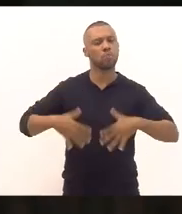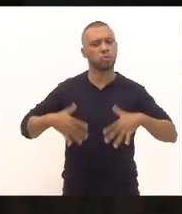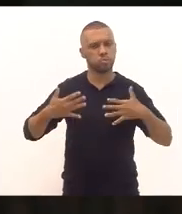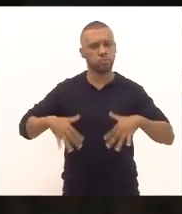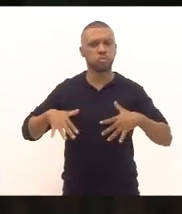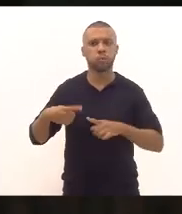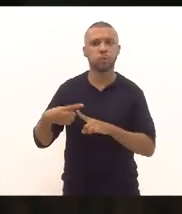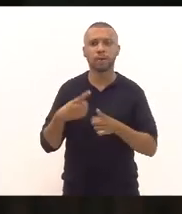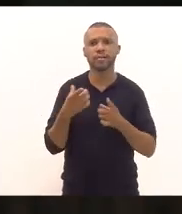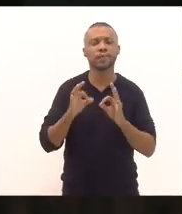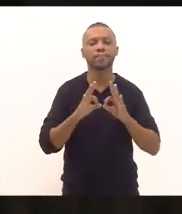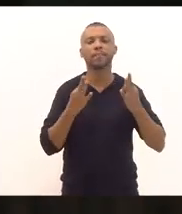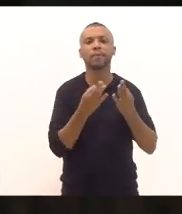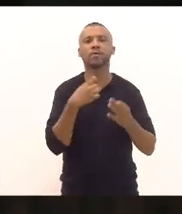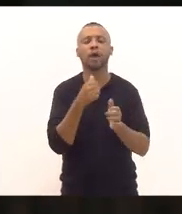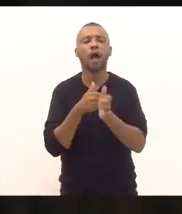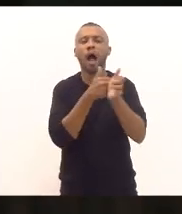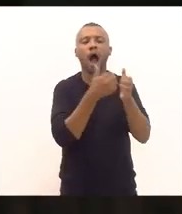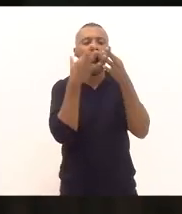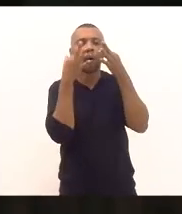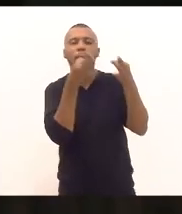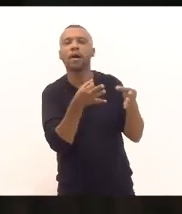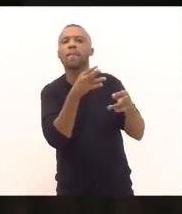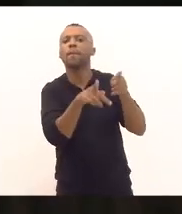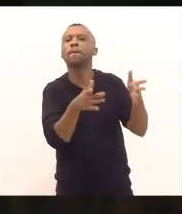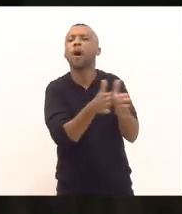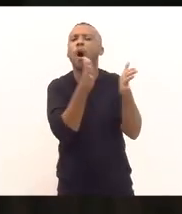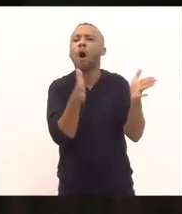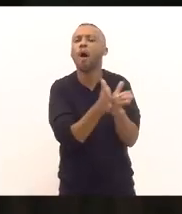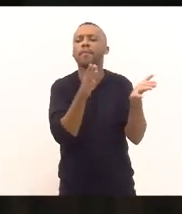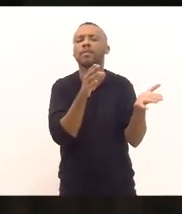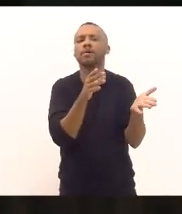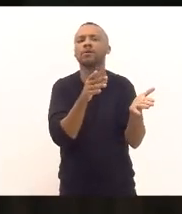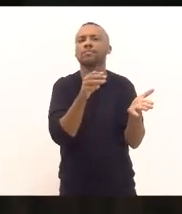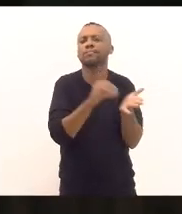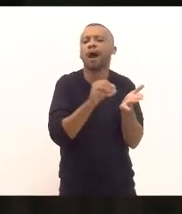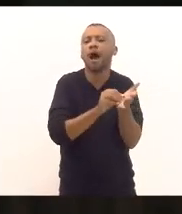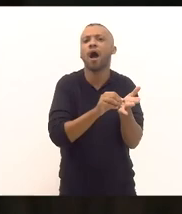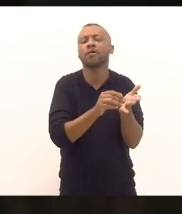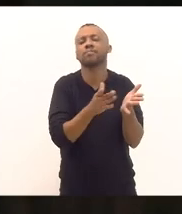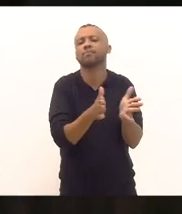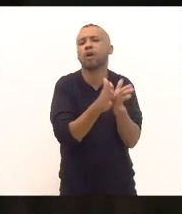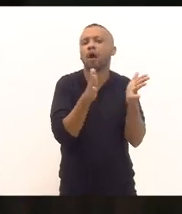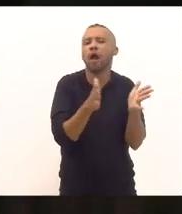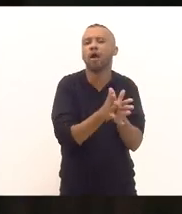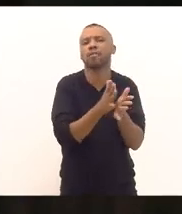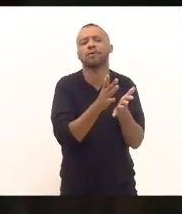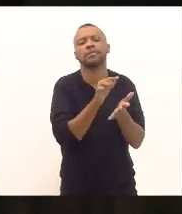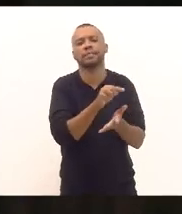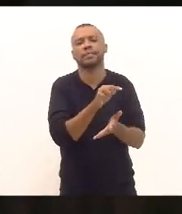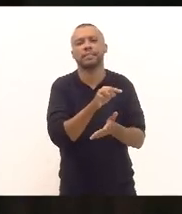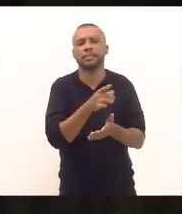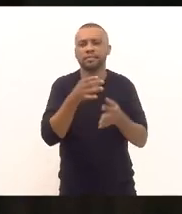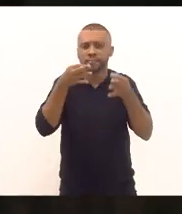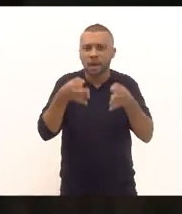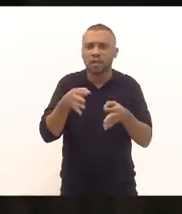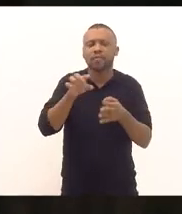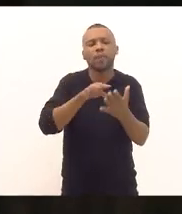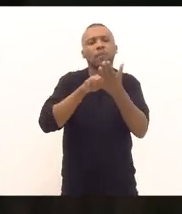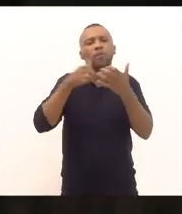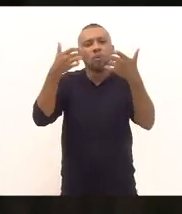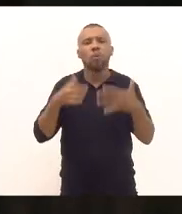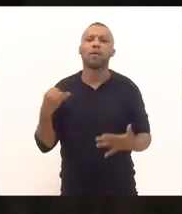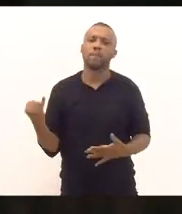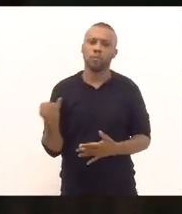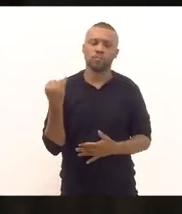por conta das famílias que a gente acompanha da população pobre carente que a gente acompanha e de fato vossa excelência trouxe algo